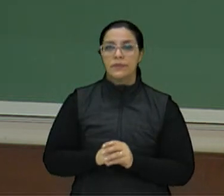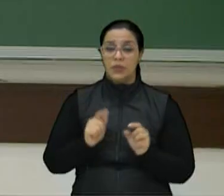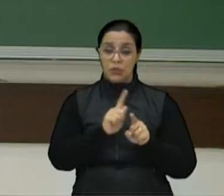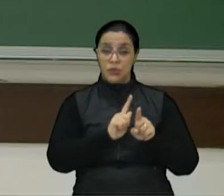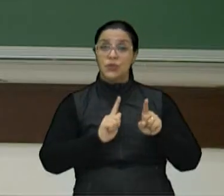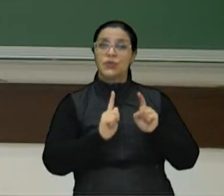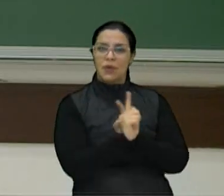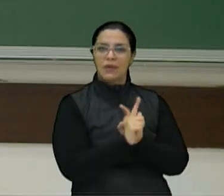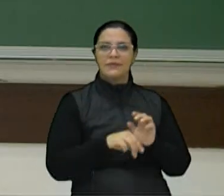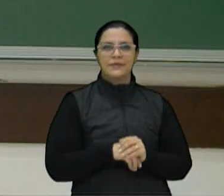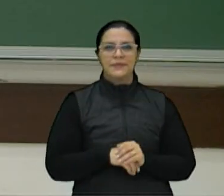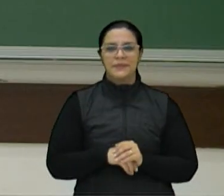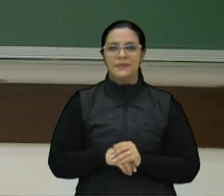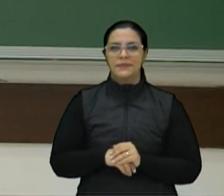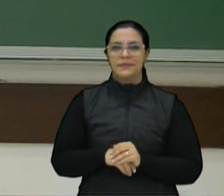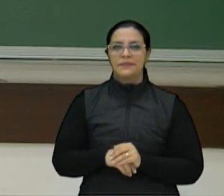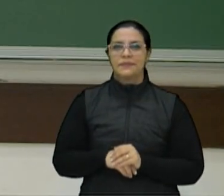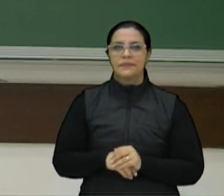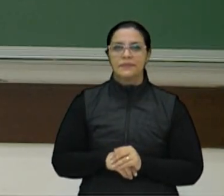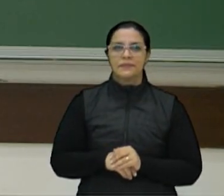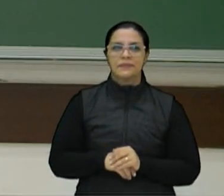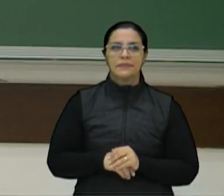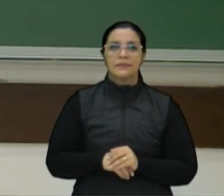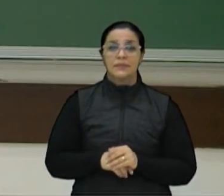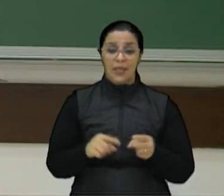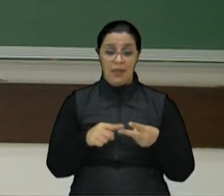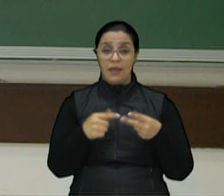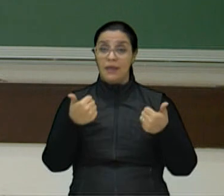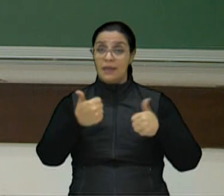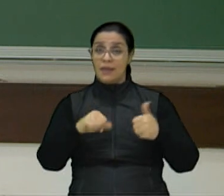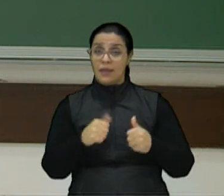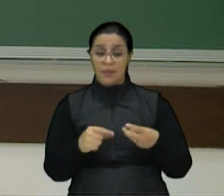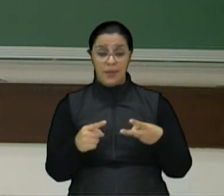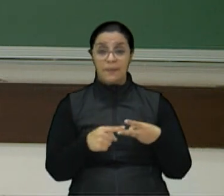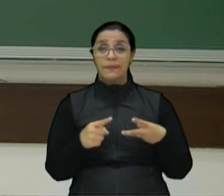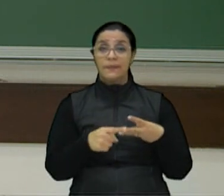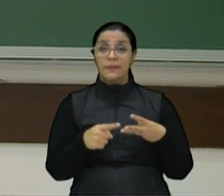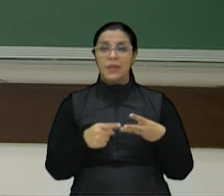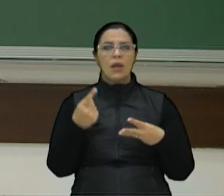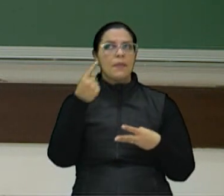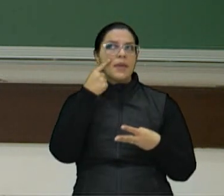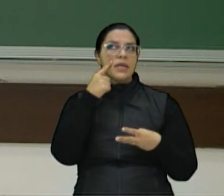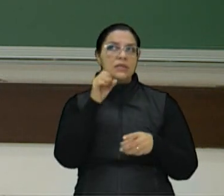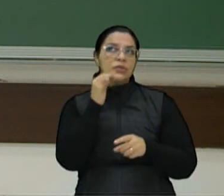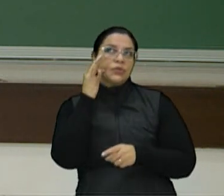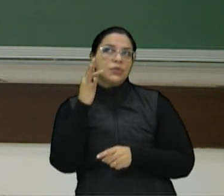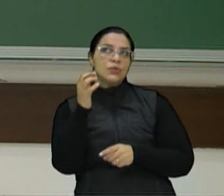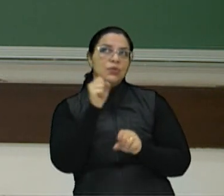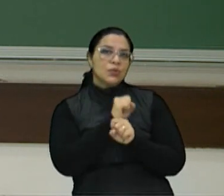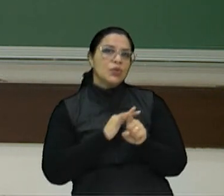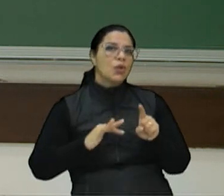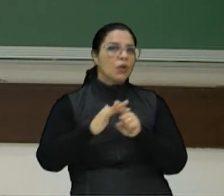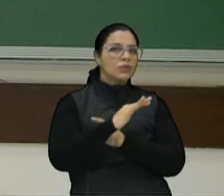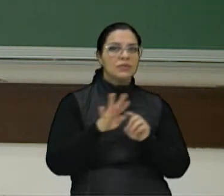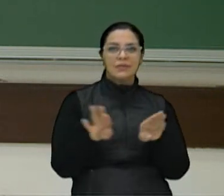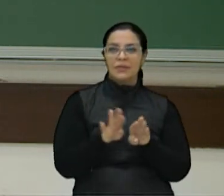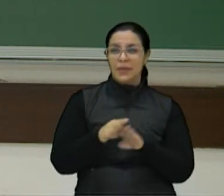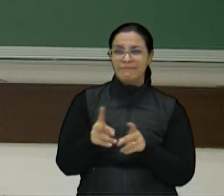geografia, ligou-se química e também você pode pensar em sociologia aí.